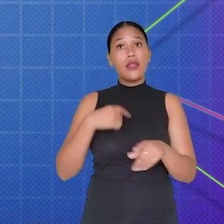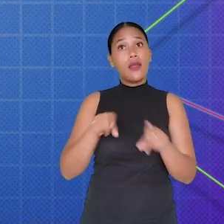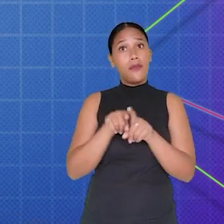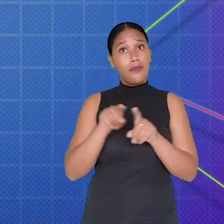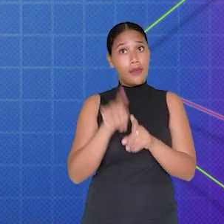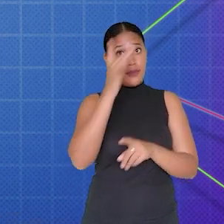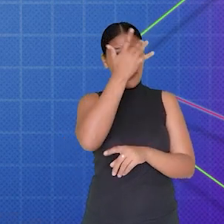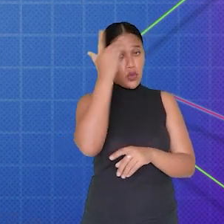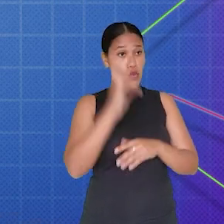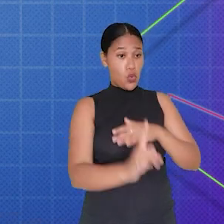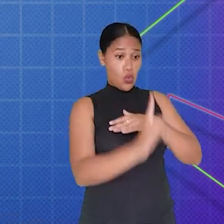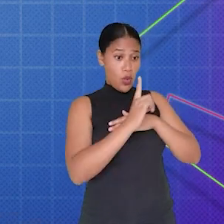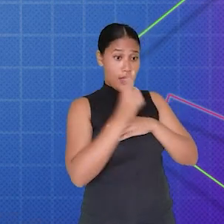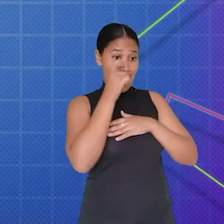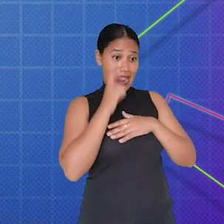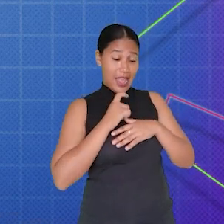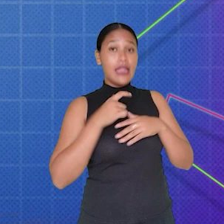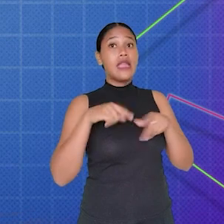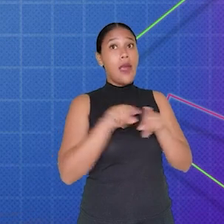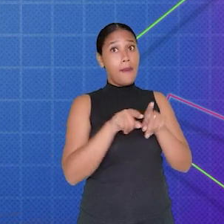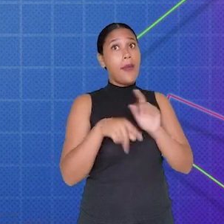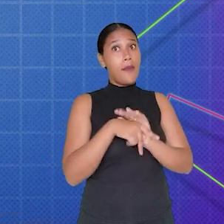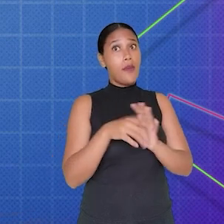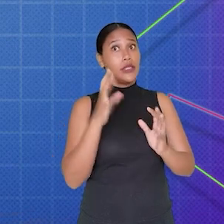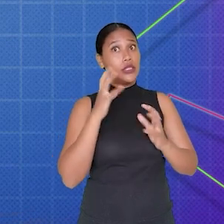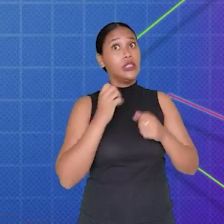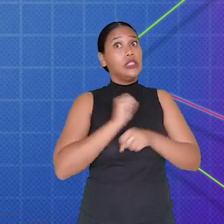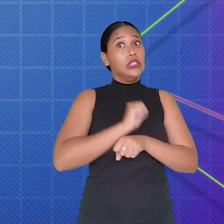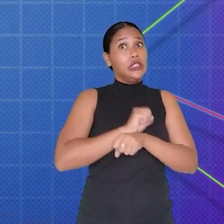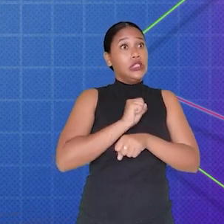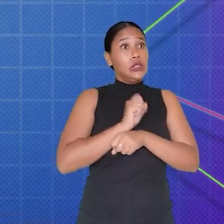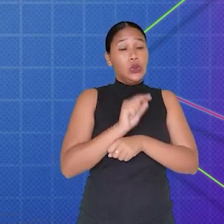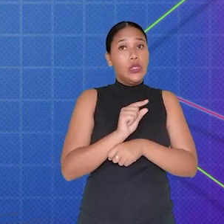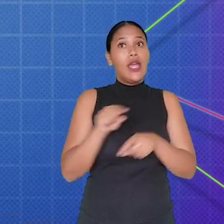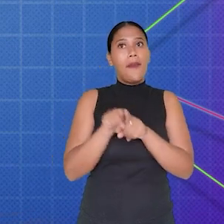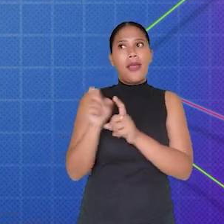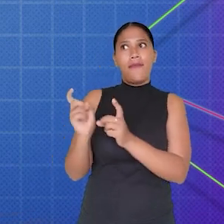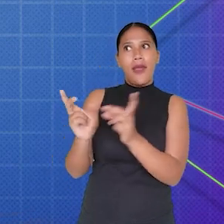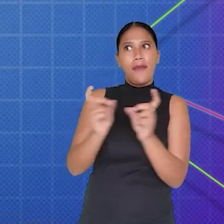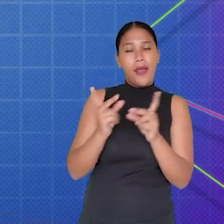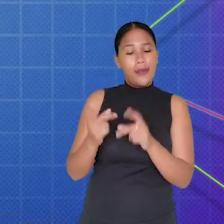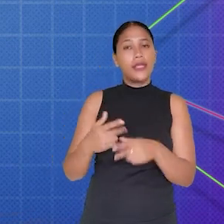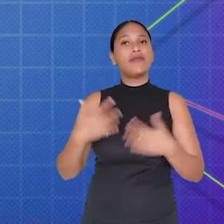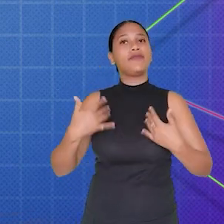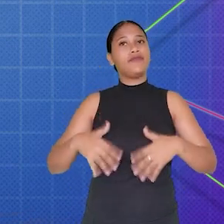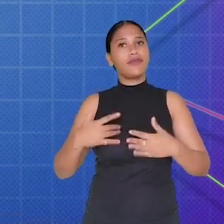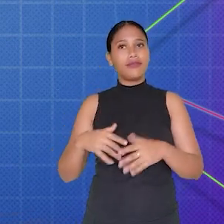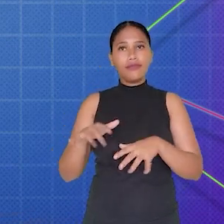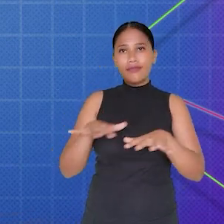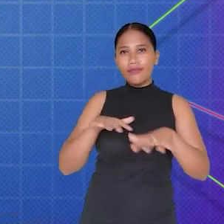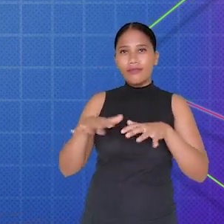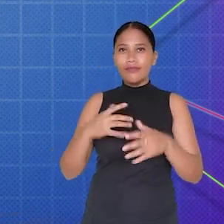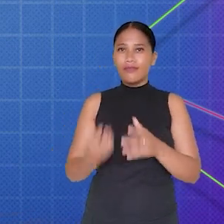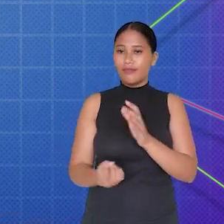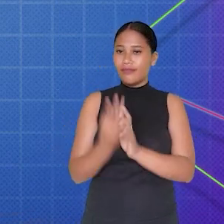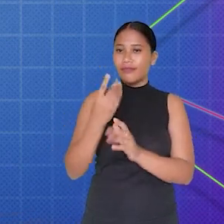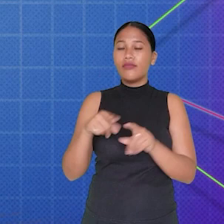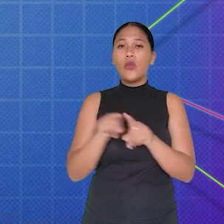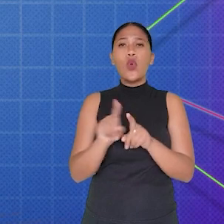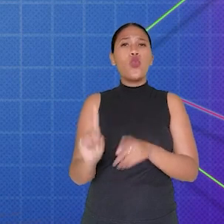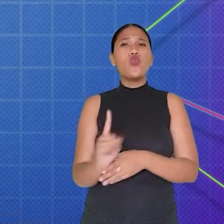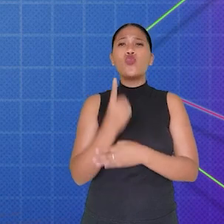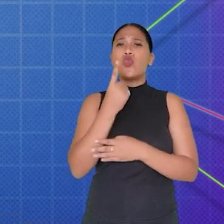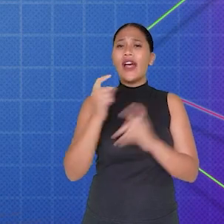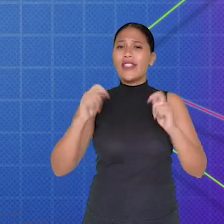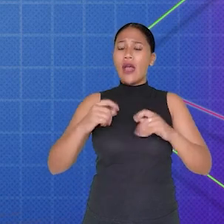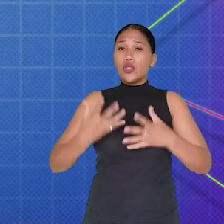fundamental considerar as expectativas do público-alvo e as tendências do mercado também. Além disso, é essencial criar mecânicas